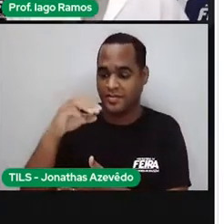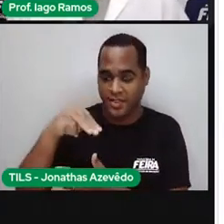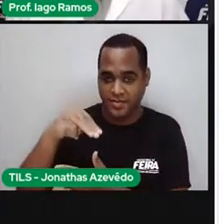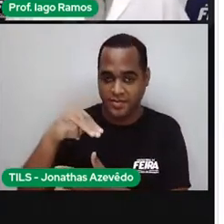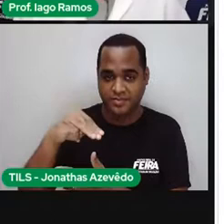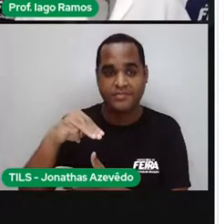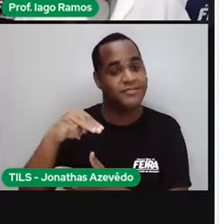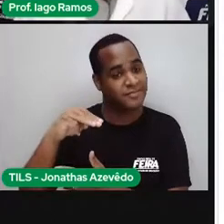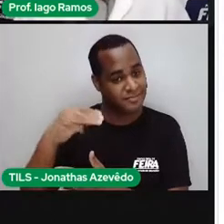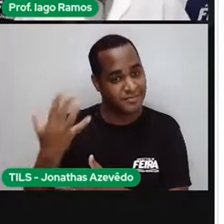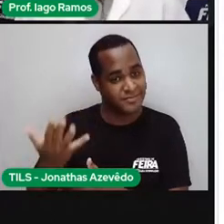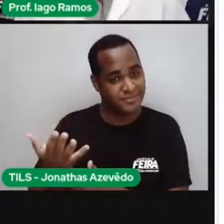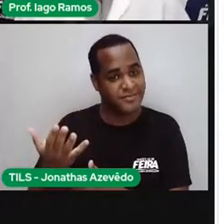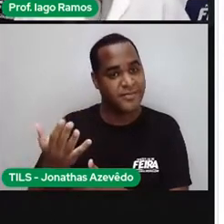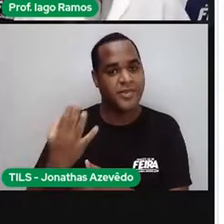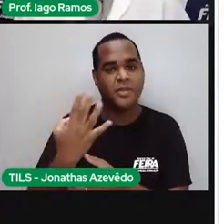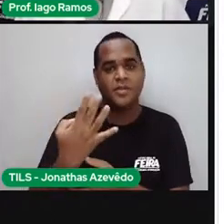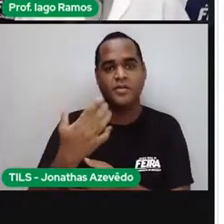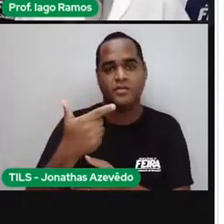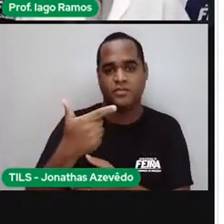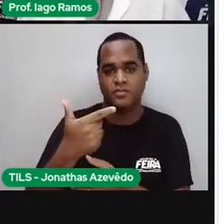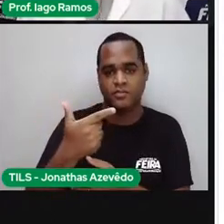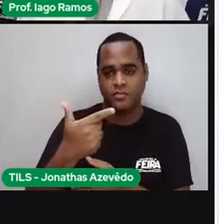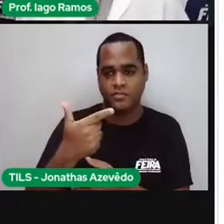há 42 centímetros